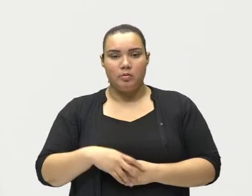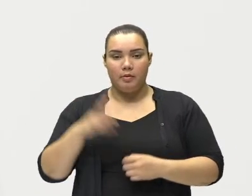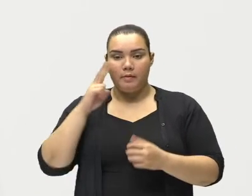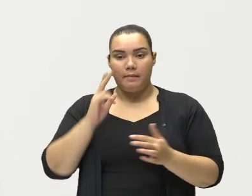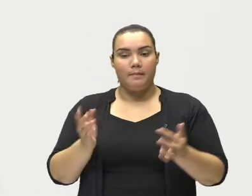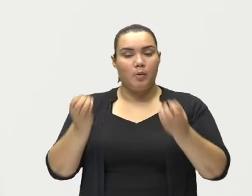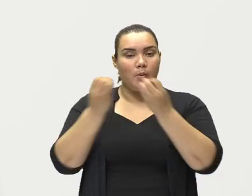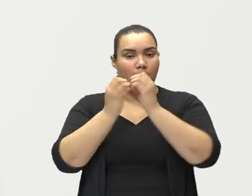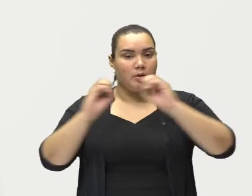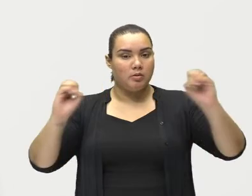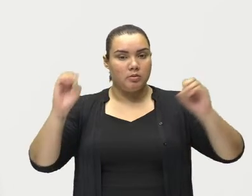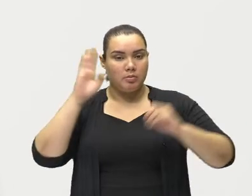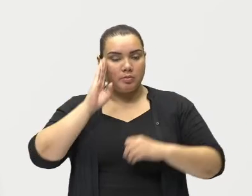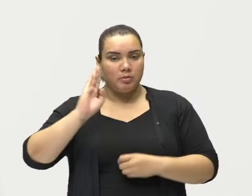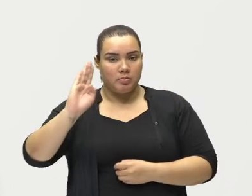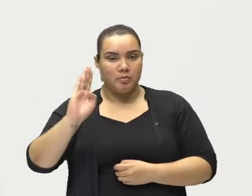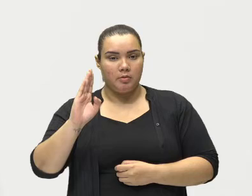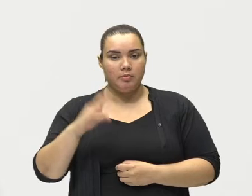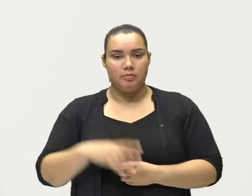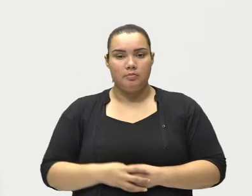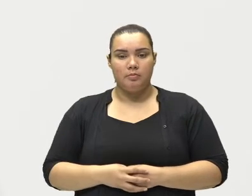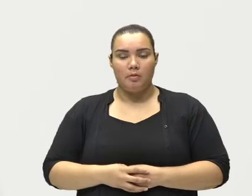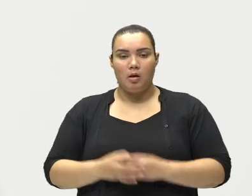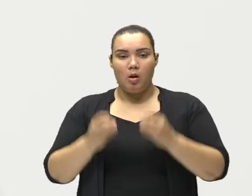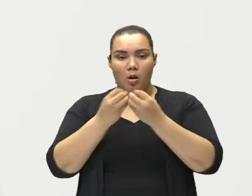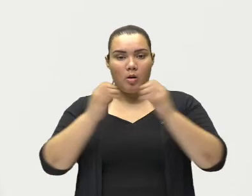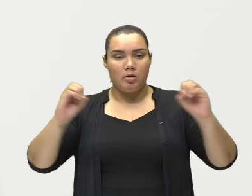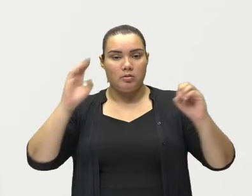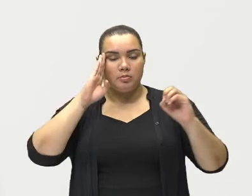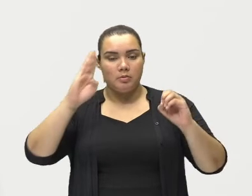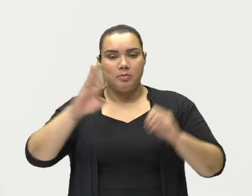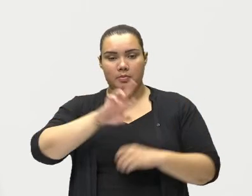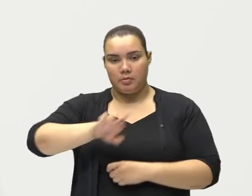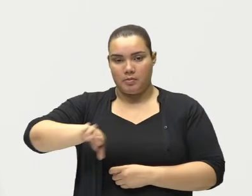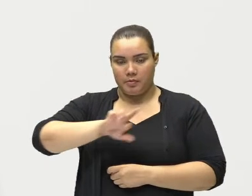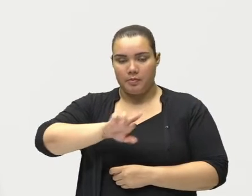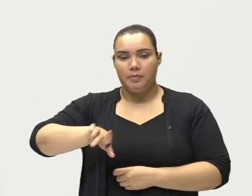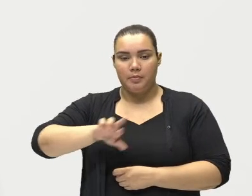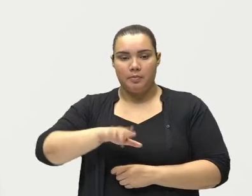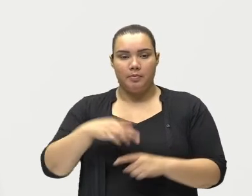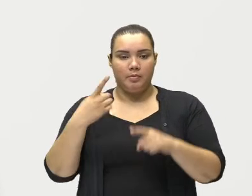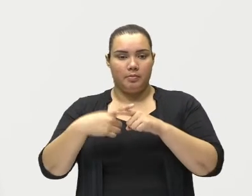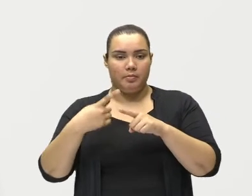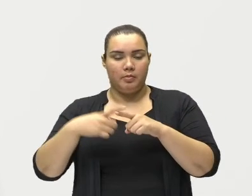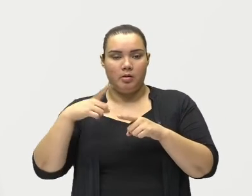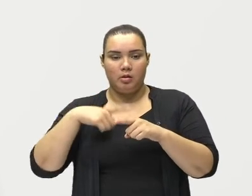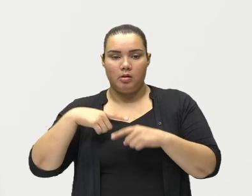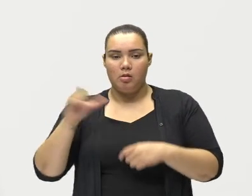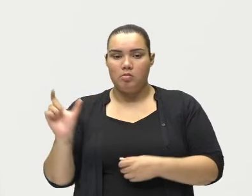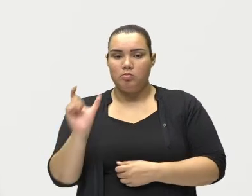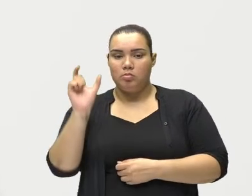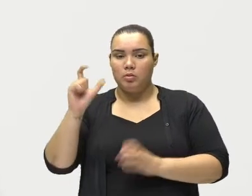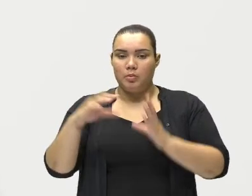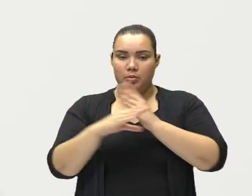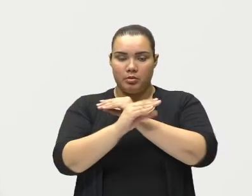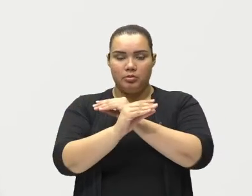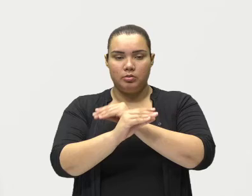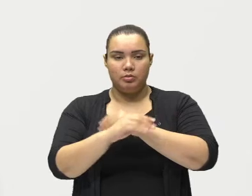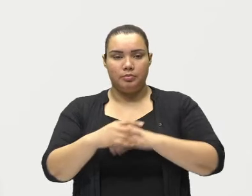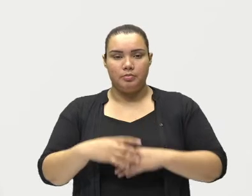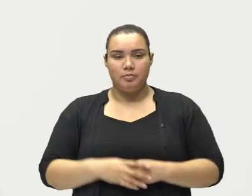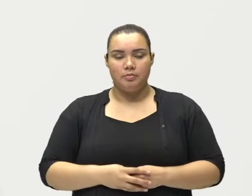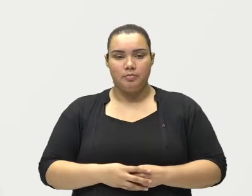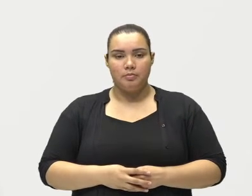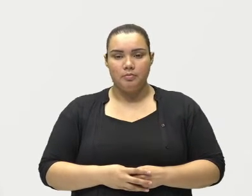Temos aí a oração principal. A oração principal não, porque ela vem aqui com um conectivo. Vem com o conectivo aqui,